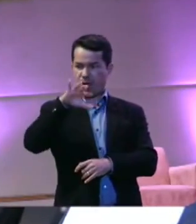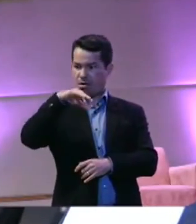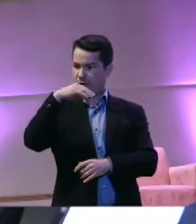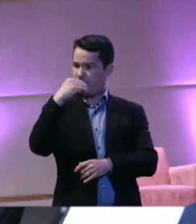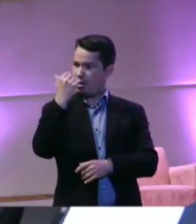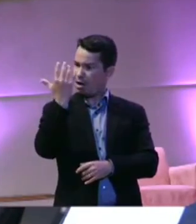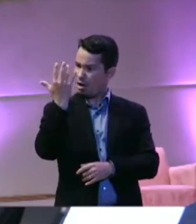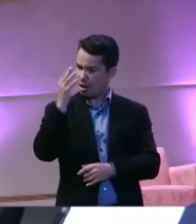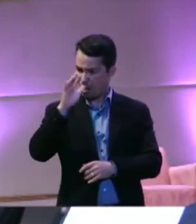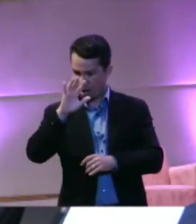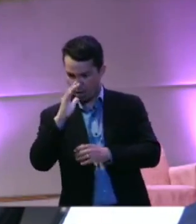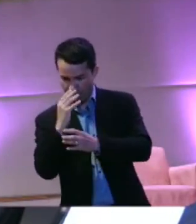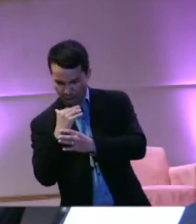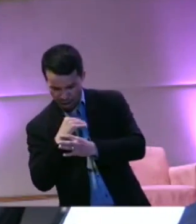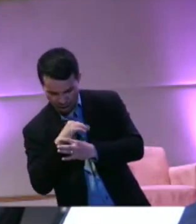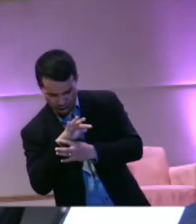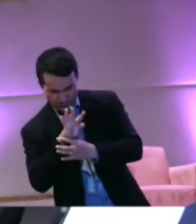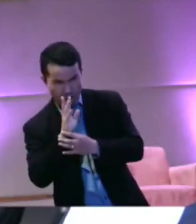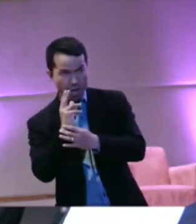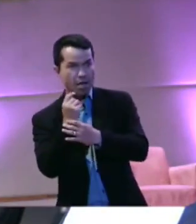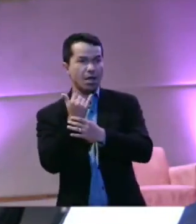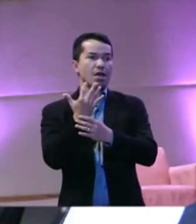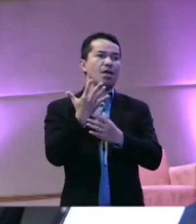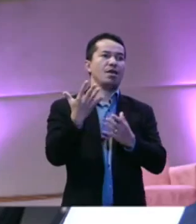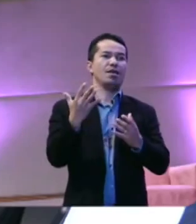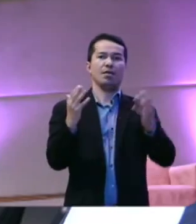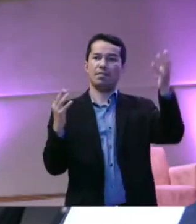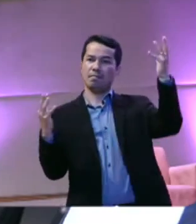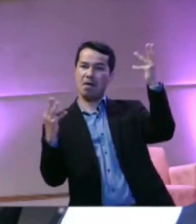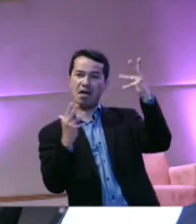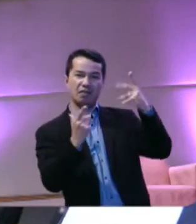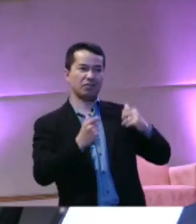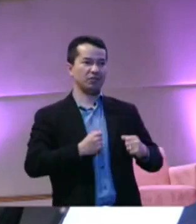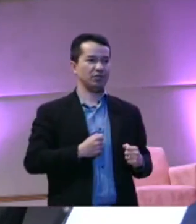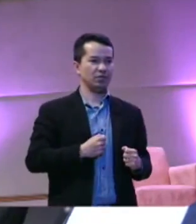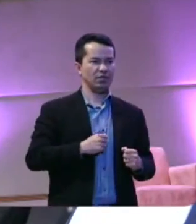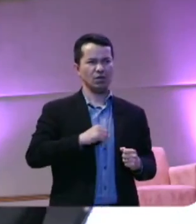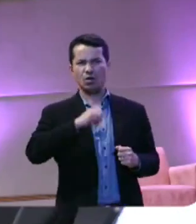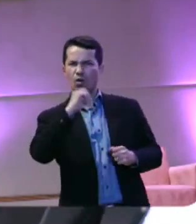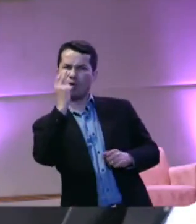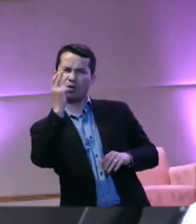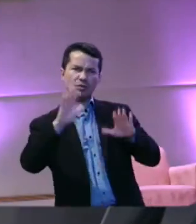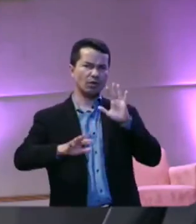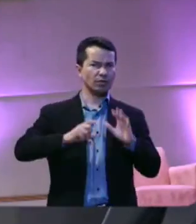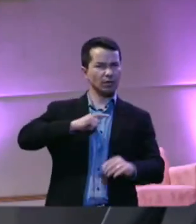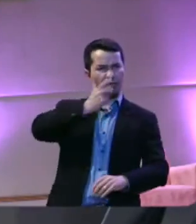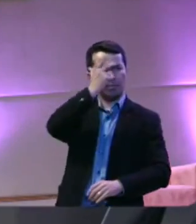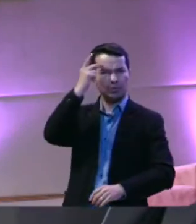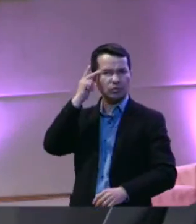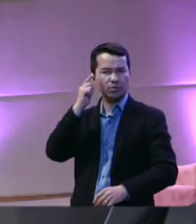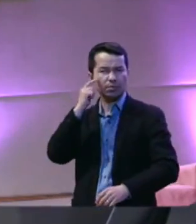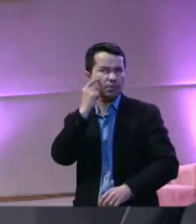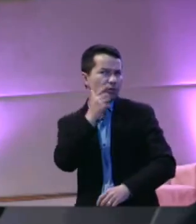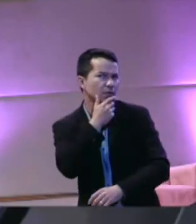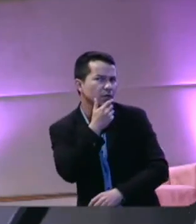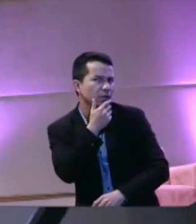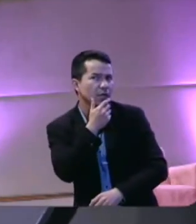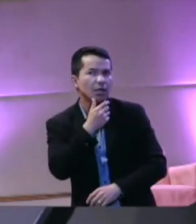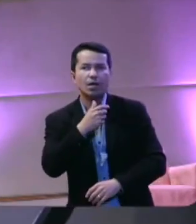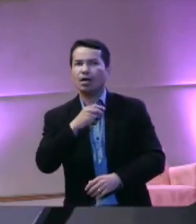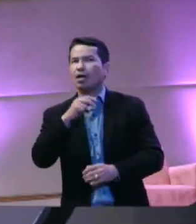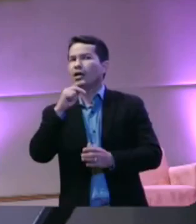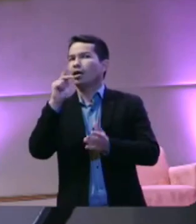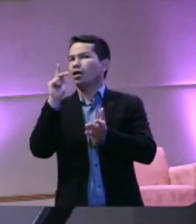alguém pensando, como eu queria ver essa foto para eu ver se isso era verdade? Porque isso acontece muitas vezes quando a gente conta